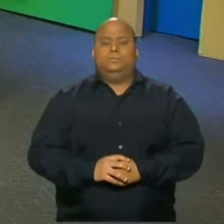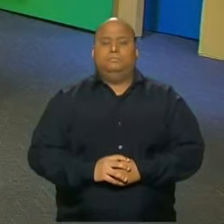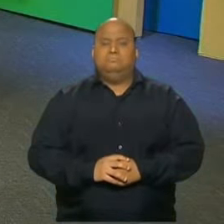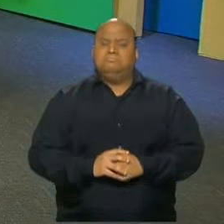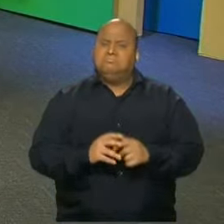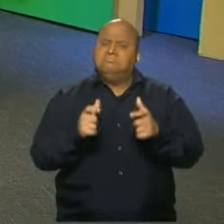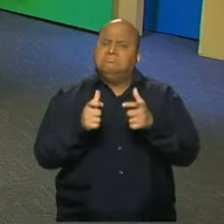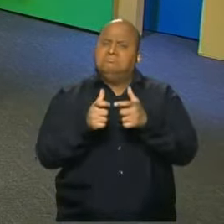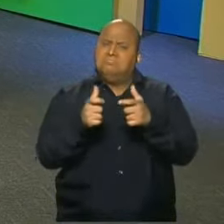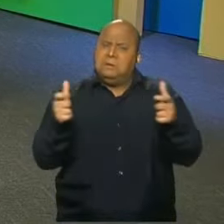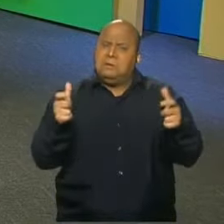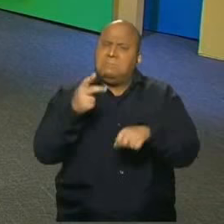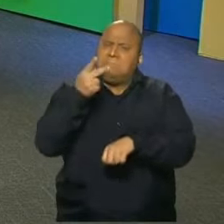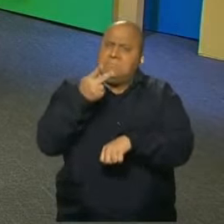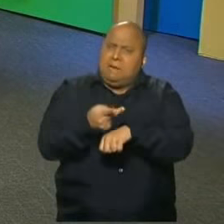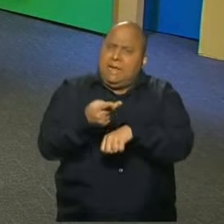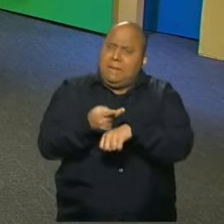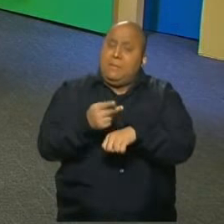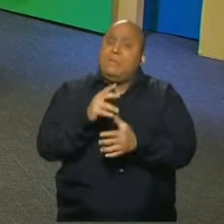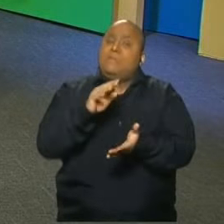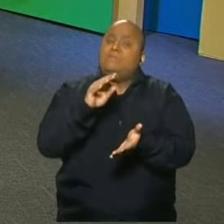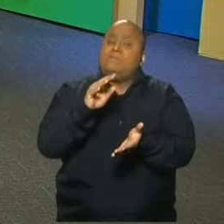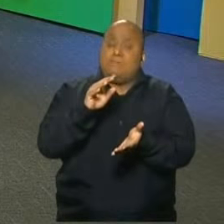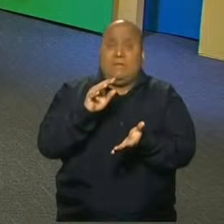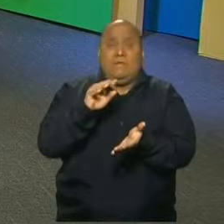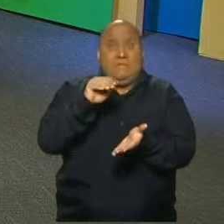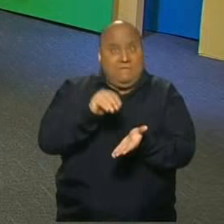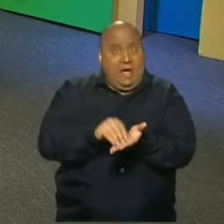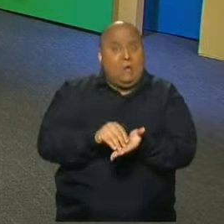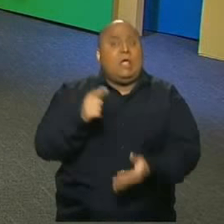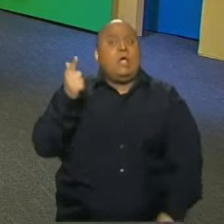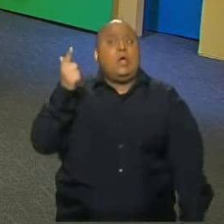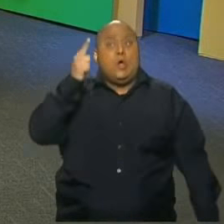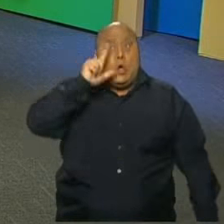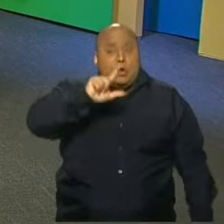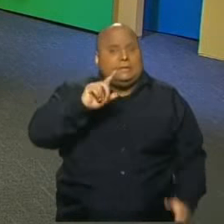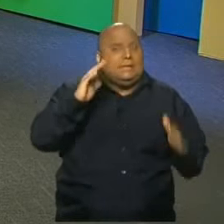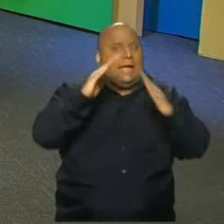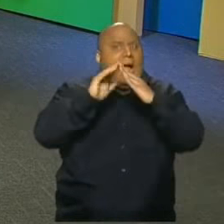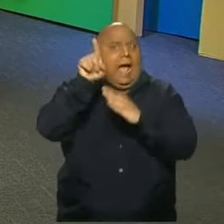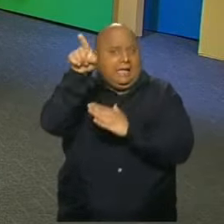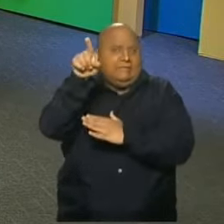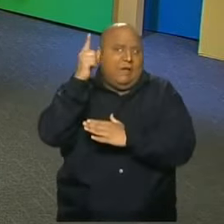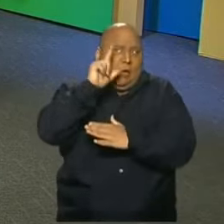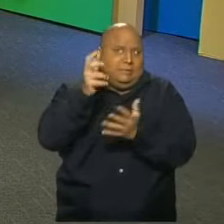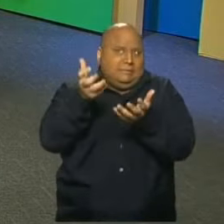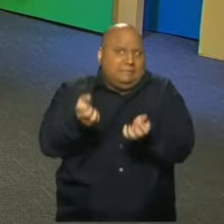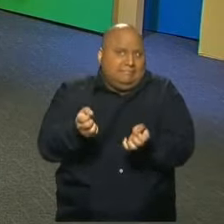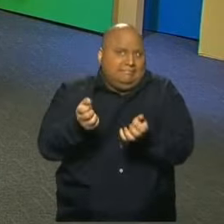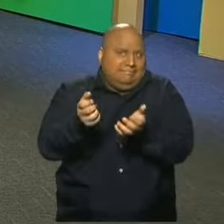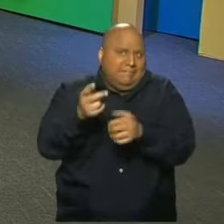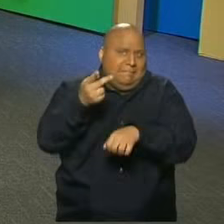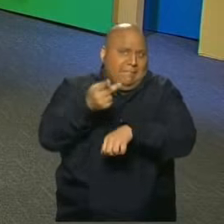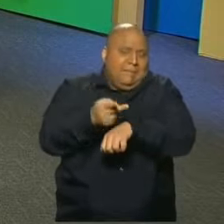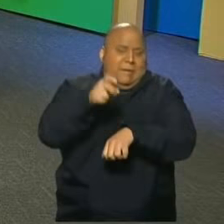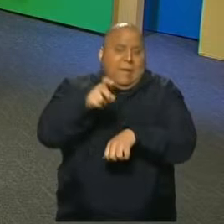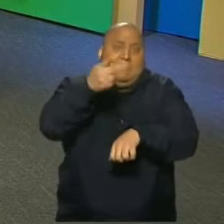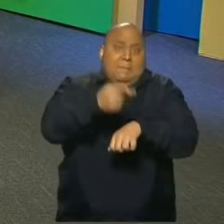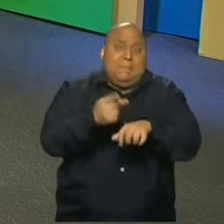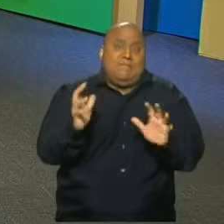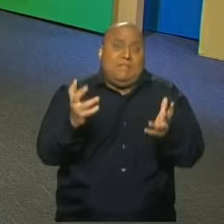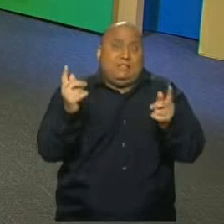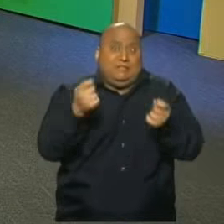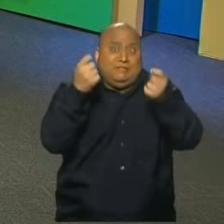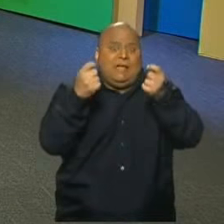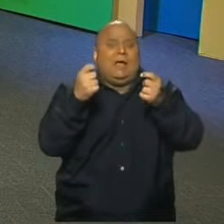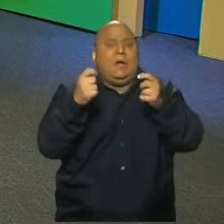Só garantindo o seu troféu e em breve também os vencedores recebendo em casa também o troféu, tá certo? Olha aqui, esse é o evento de premiação do Festival de